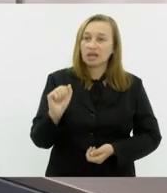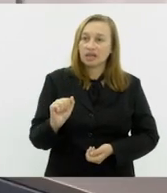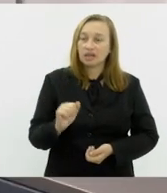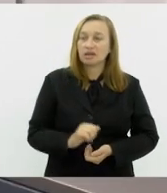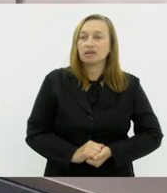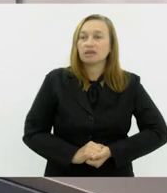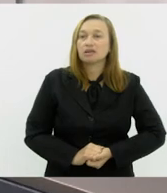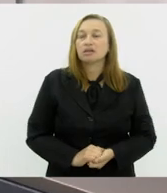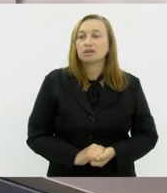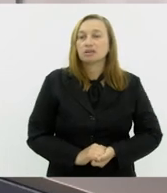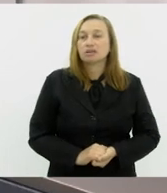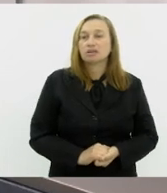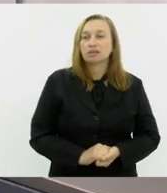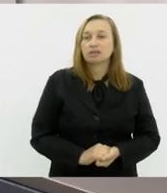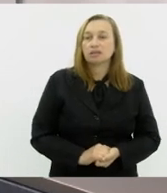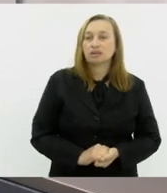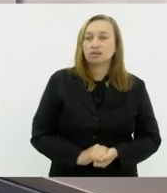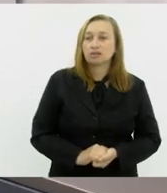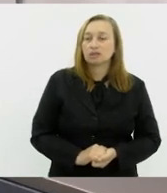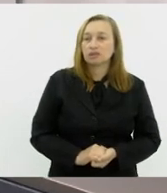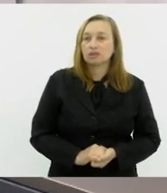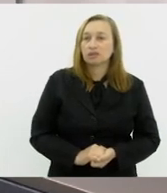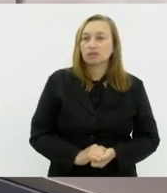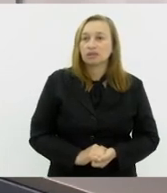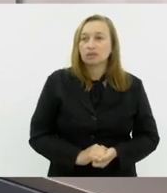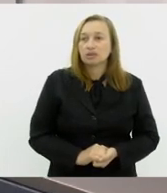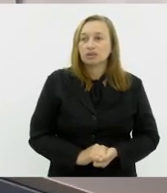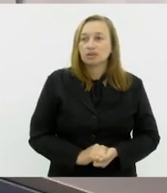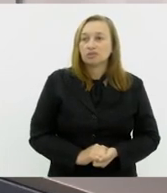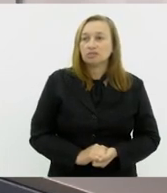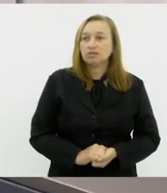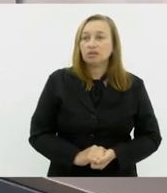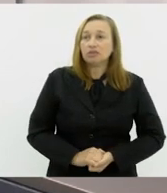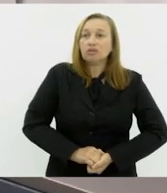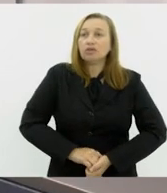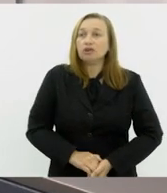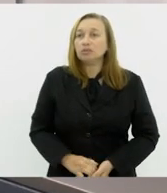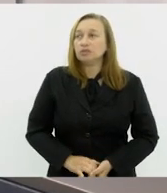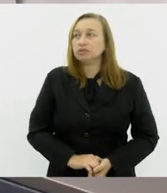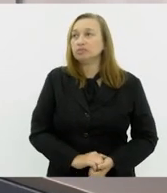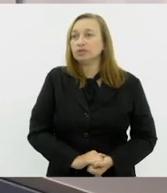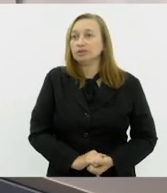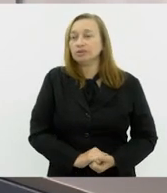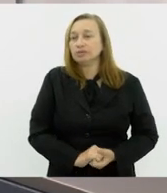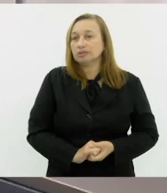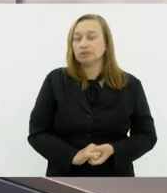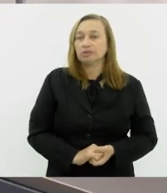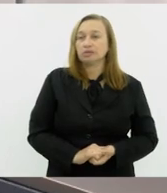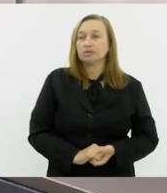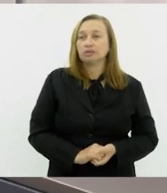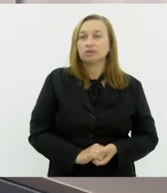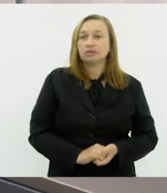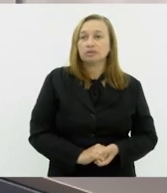Livre sem helicóptero. Rio Livre de Copa. Senhora Mônica, por 3 minutos.